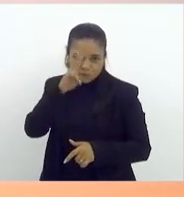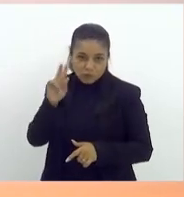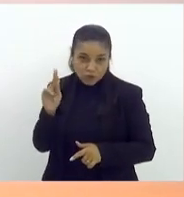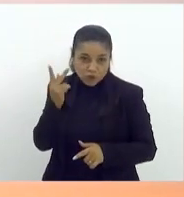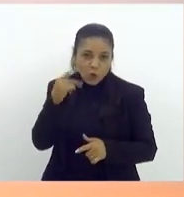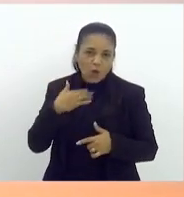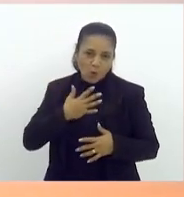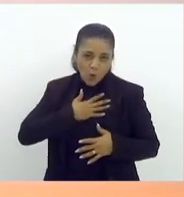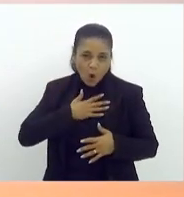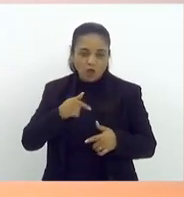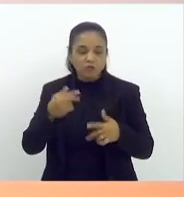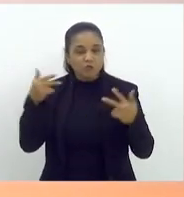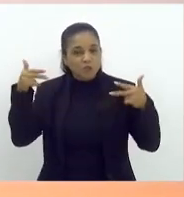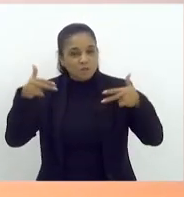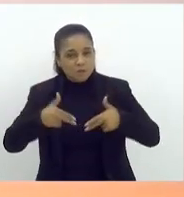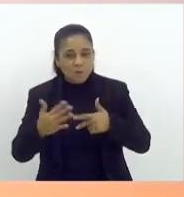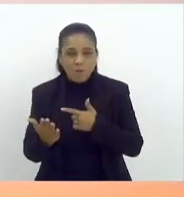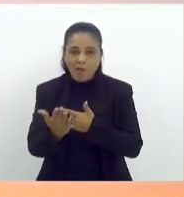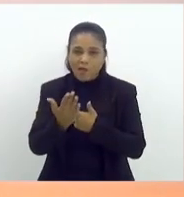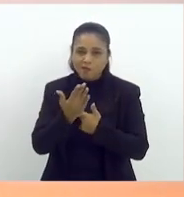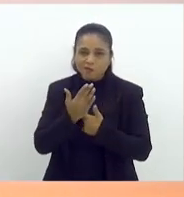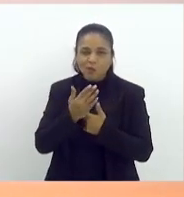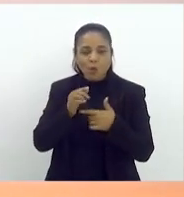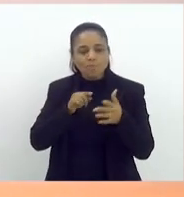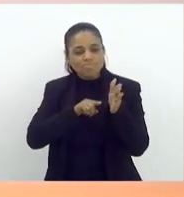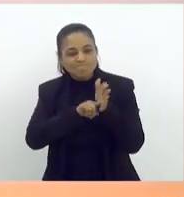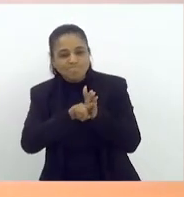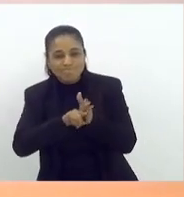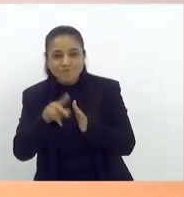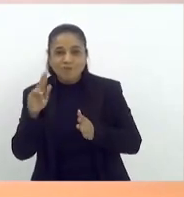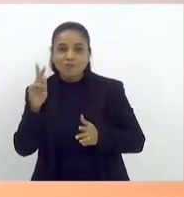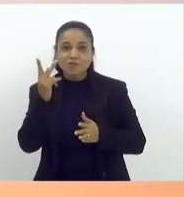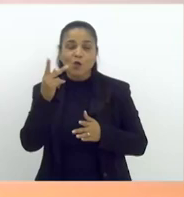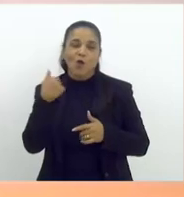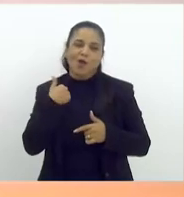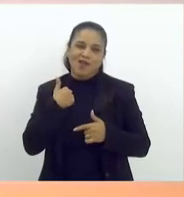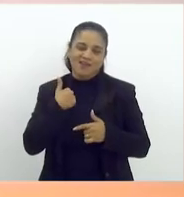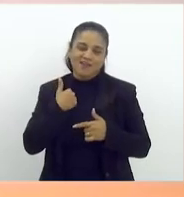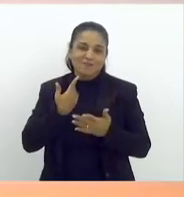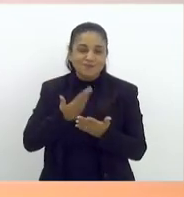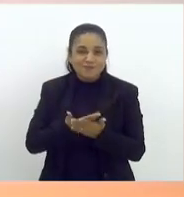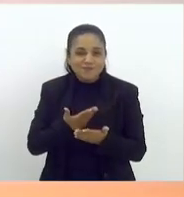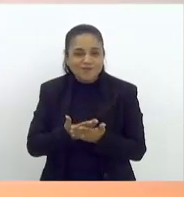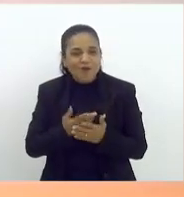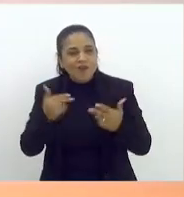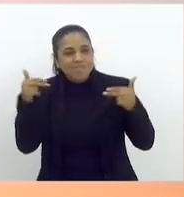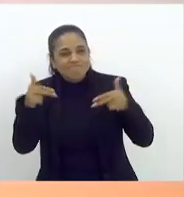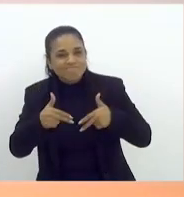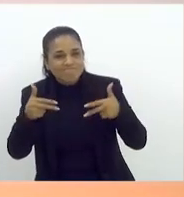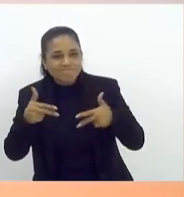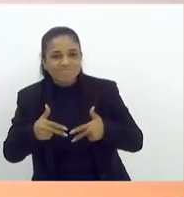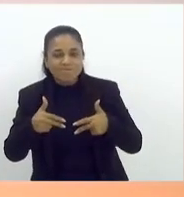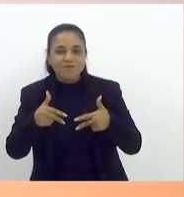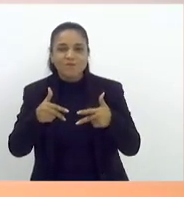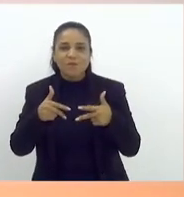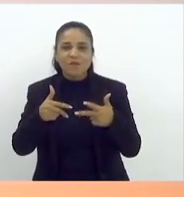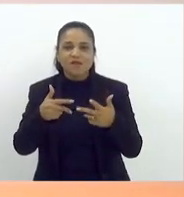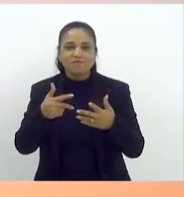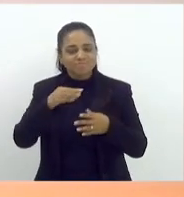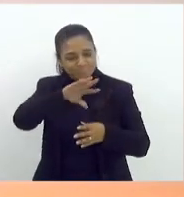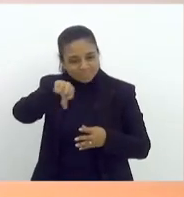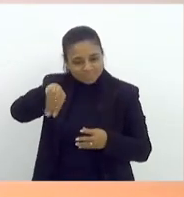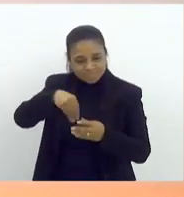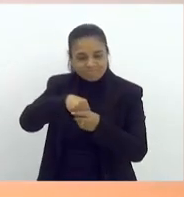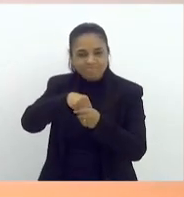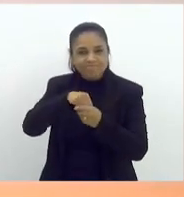próprio ele sempre me ajudou aí eu sei historiadora mesmo não sendo então sempre gostei muito de estudar a história dele e de colocar isso dentro da